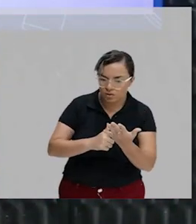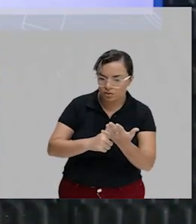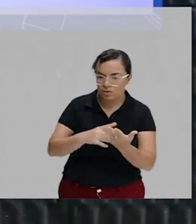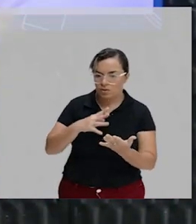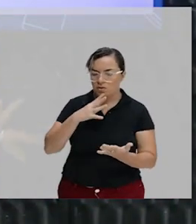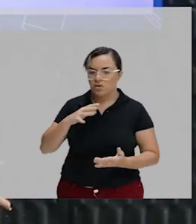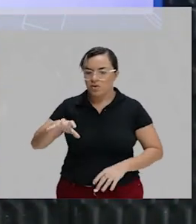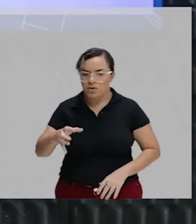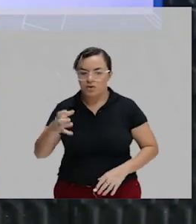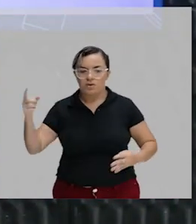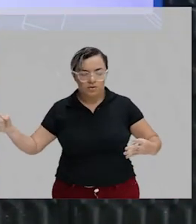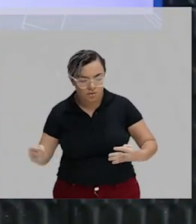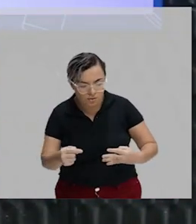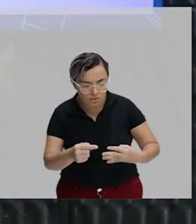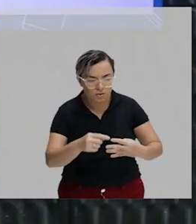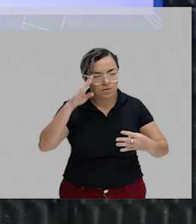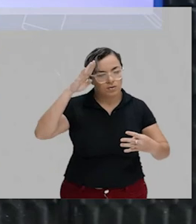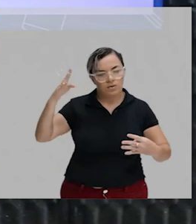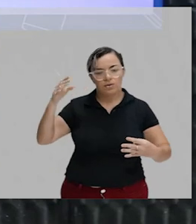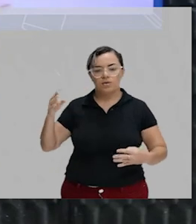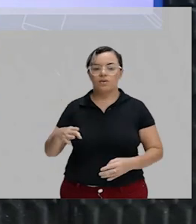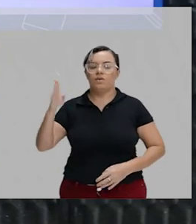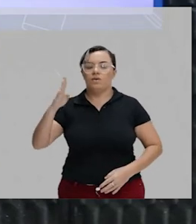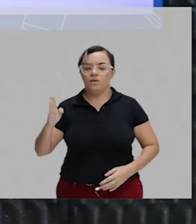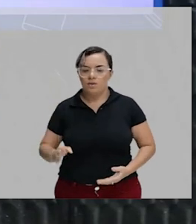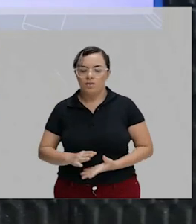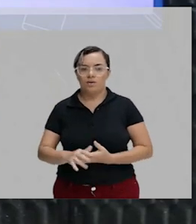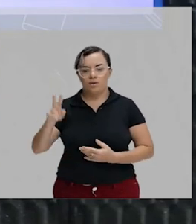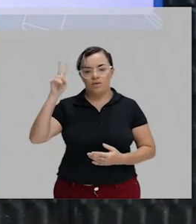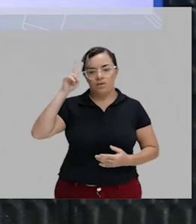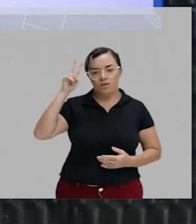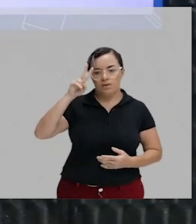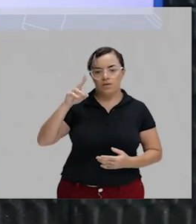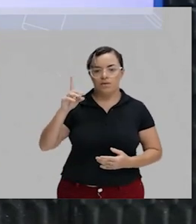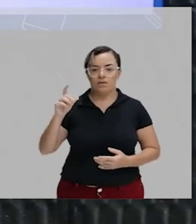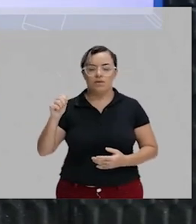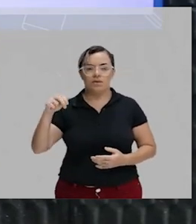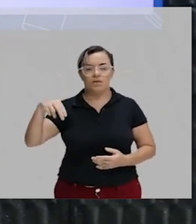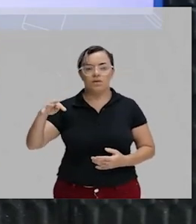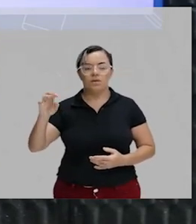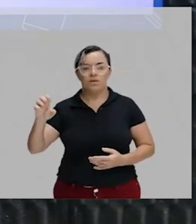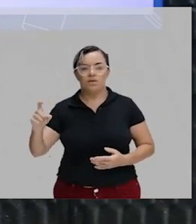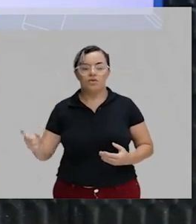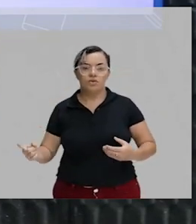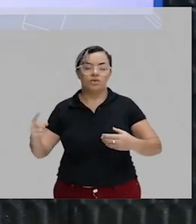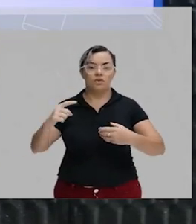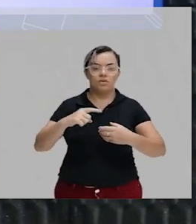você vai lembrar de Dante aí você volta lá um pouquinho na literatura tá bom